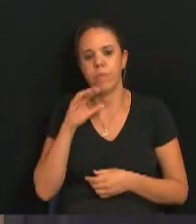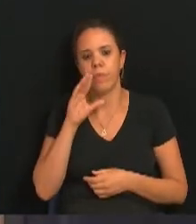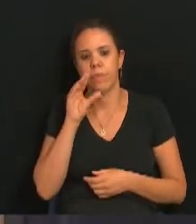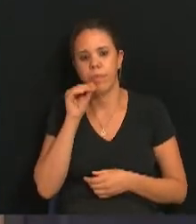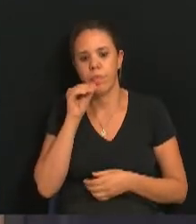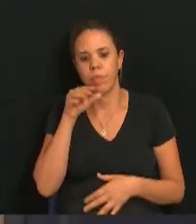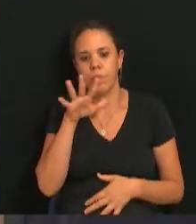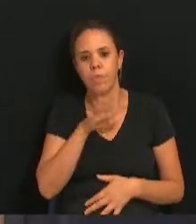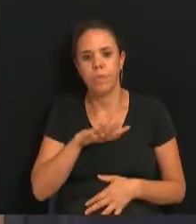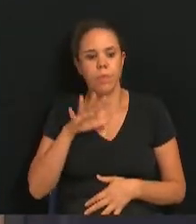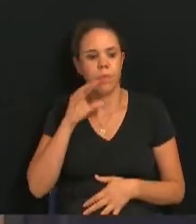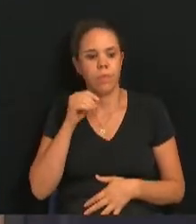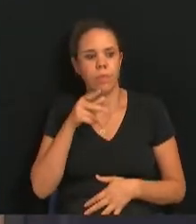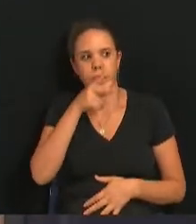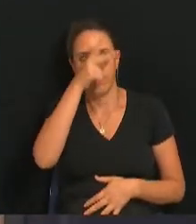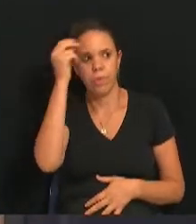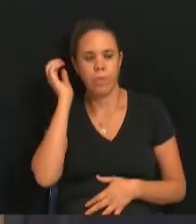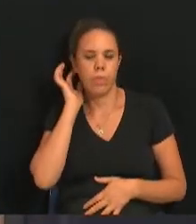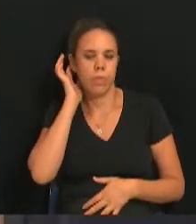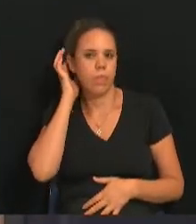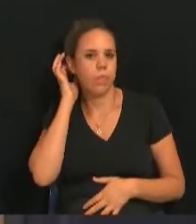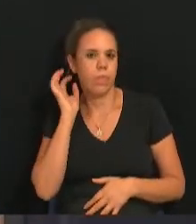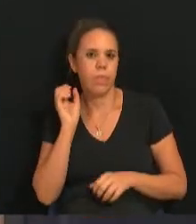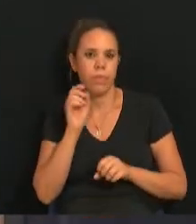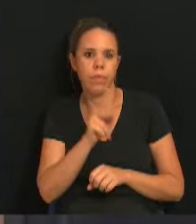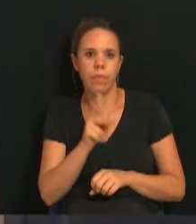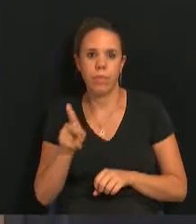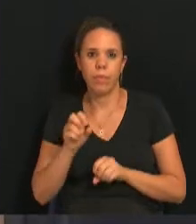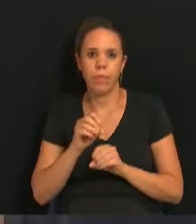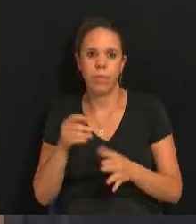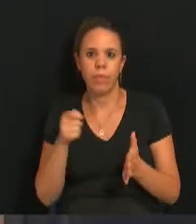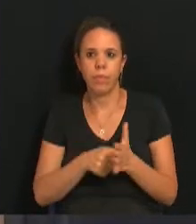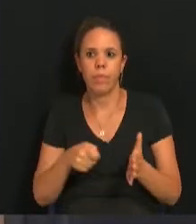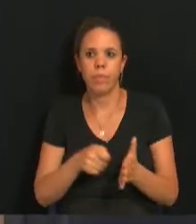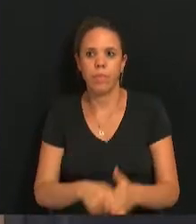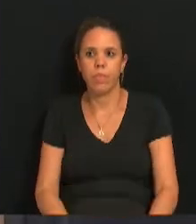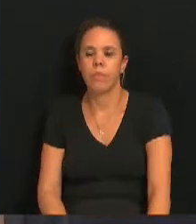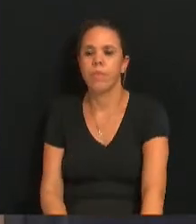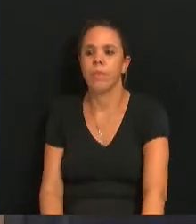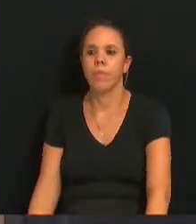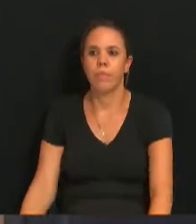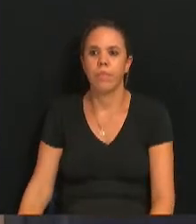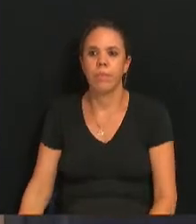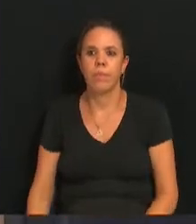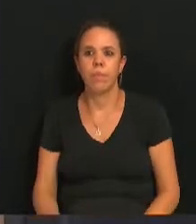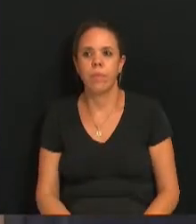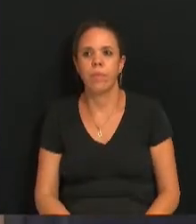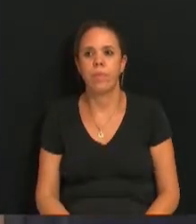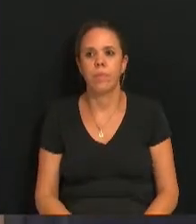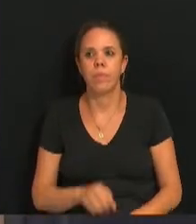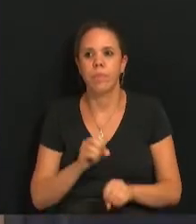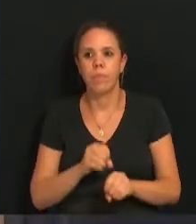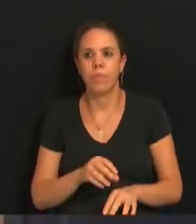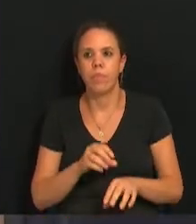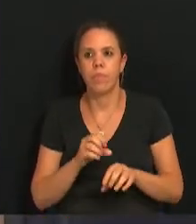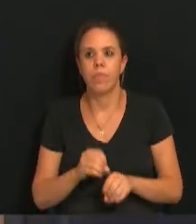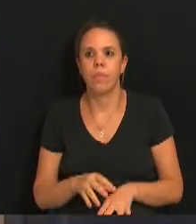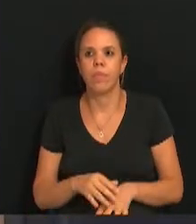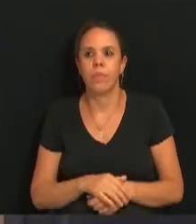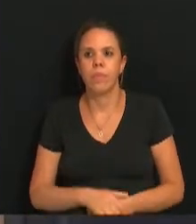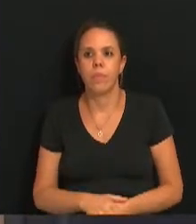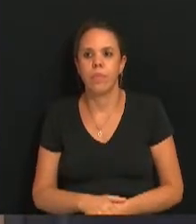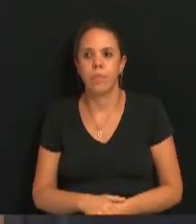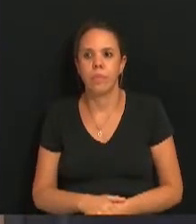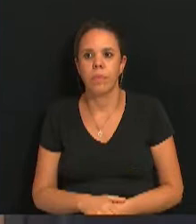funcionários, servidores públicos, educadores, militantes que debatem a pauta da educação e a pauta